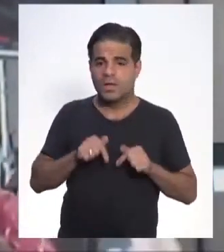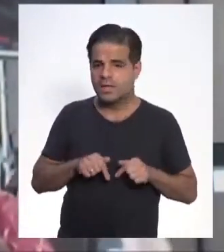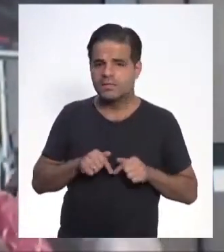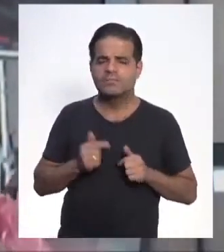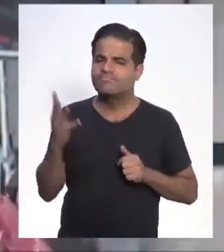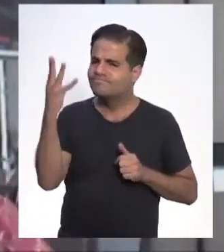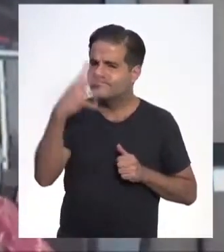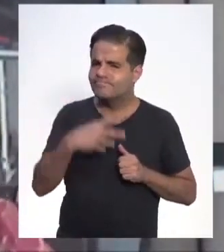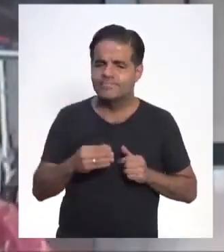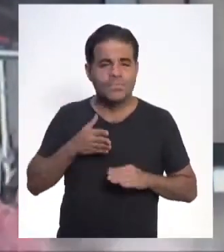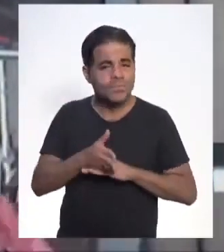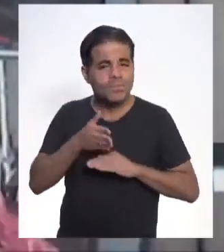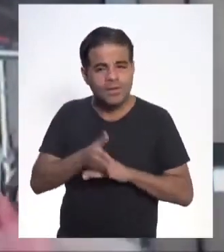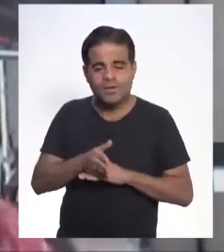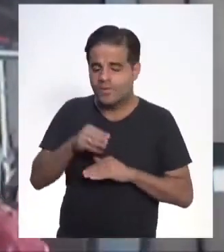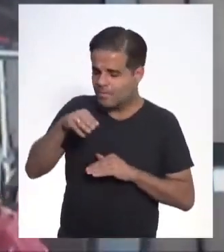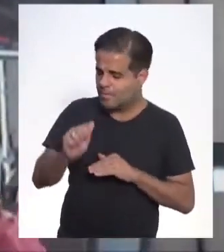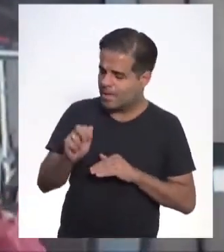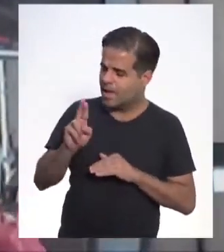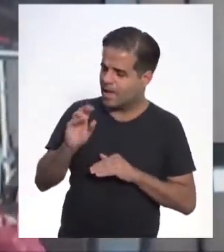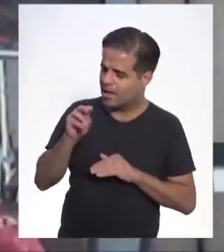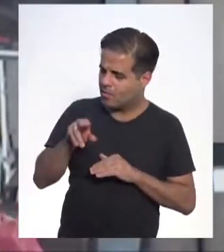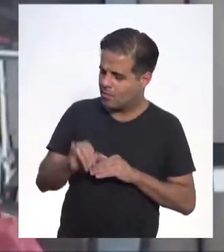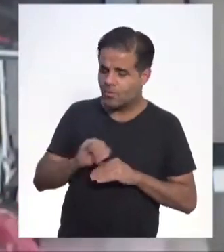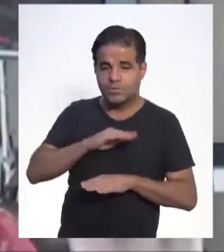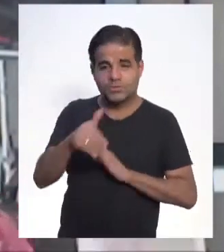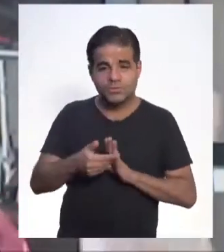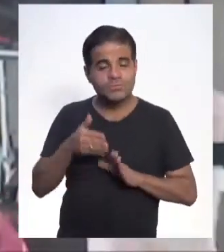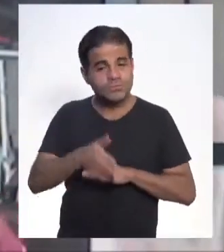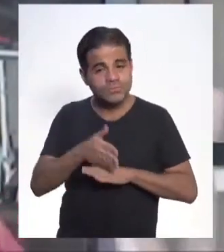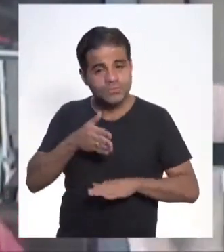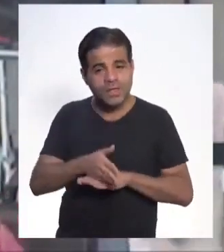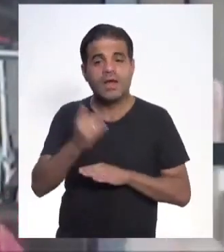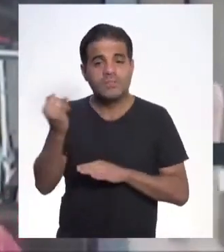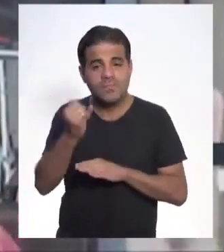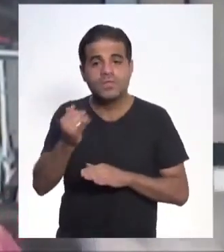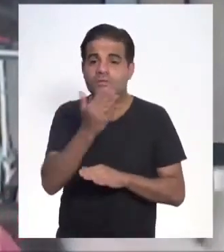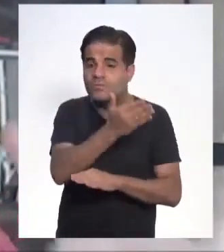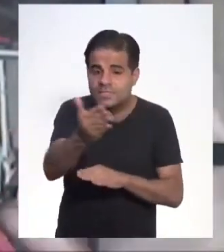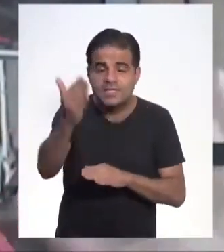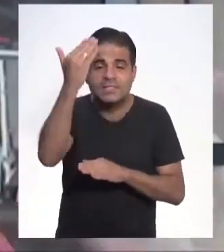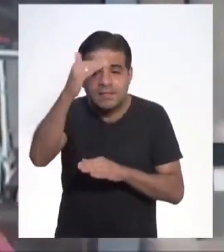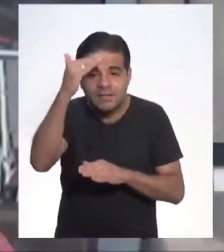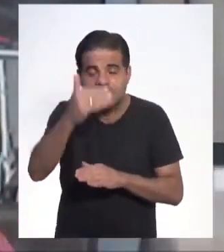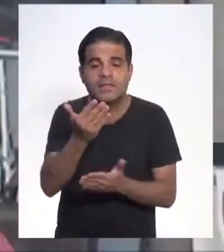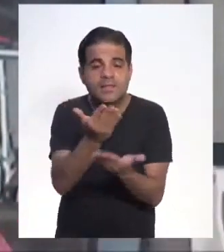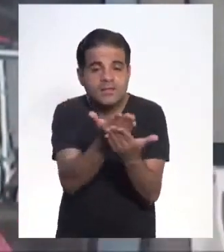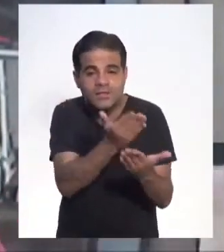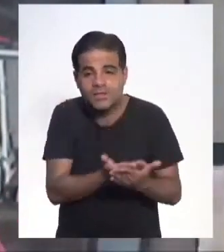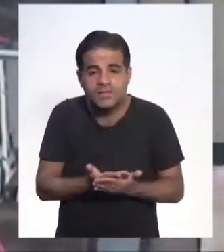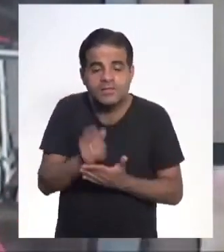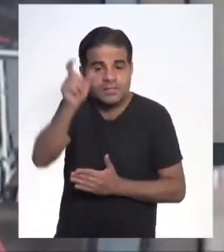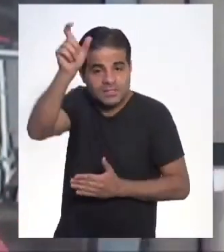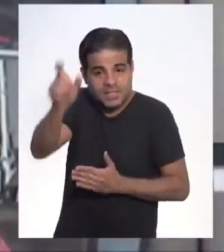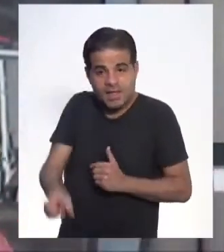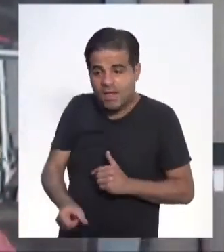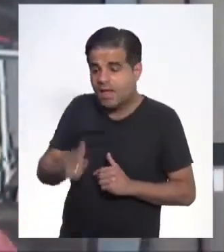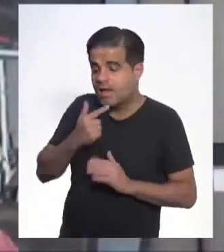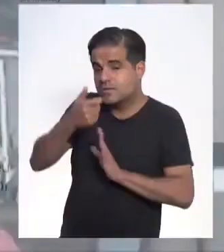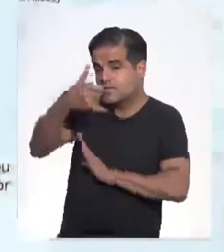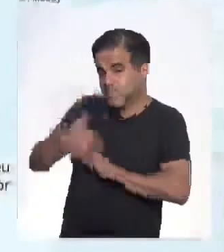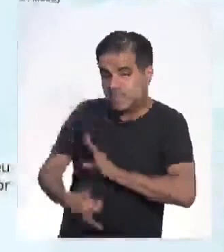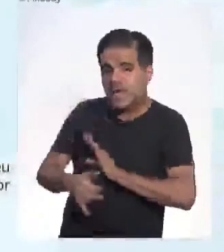tão bonita, com a participação do Marconi, de todos vocês, é importante entender, para o Stuart Hall, ele diz